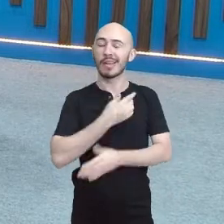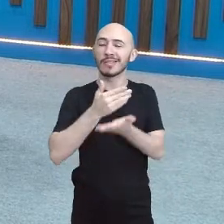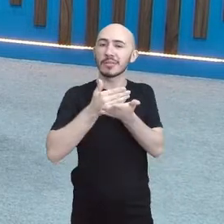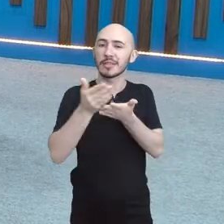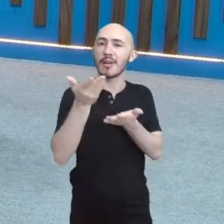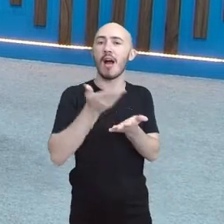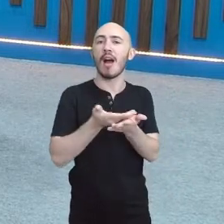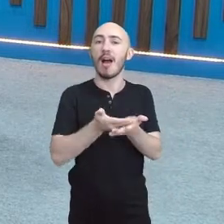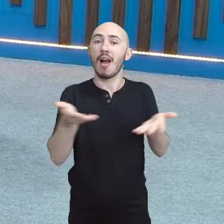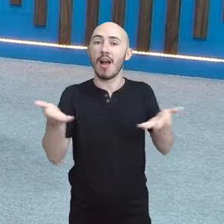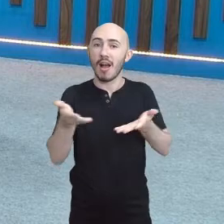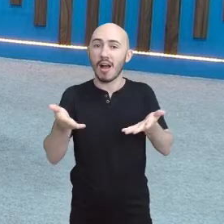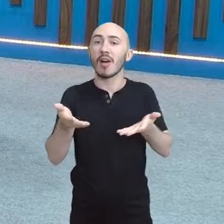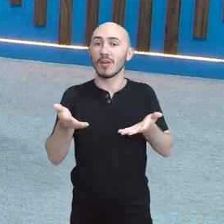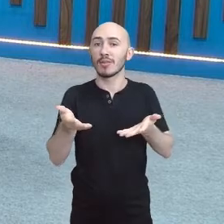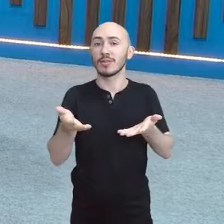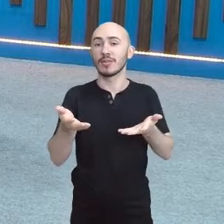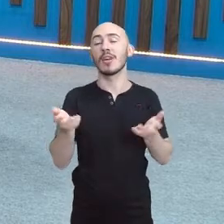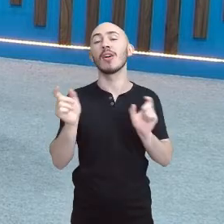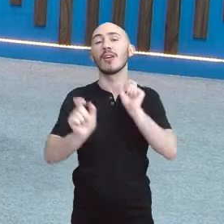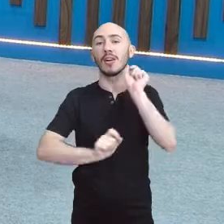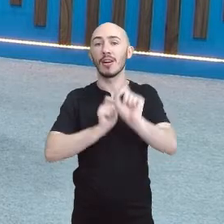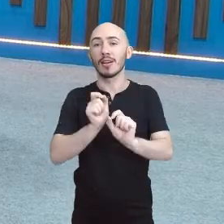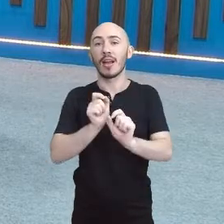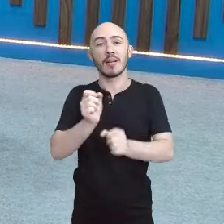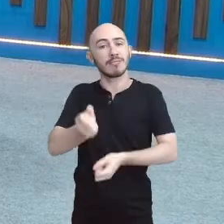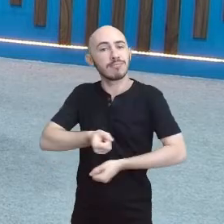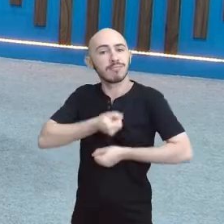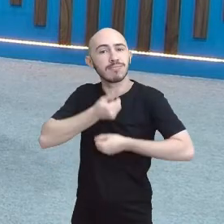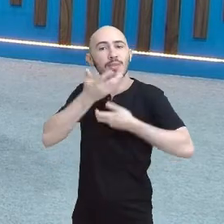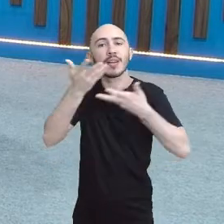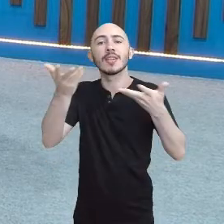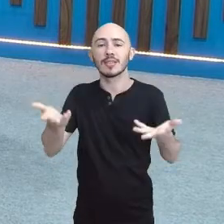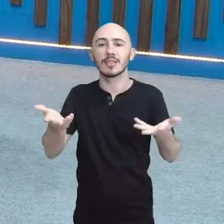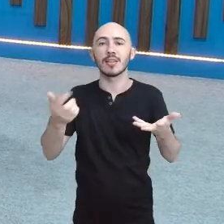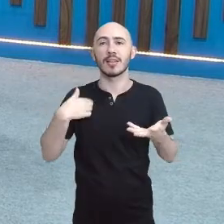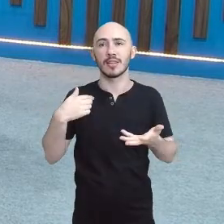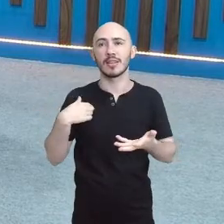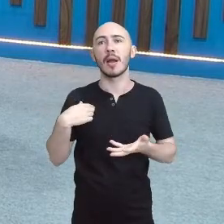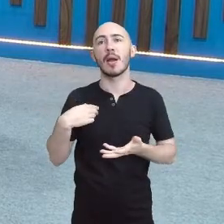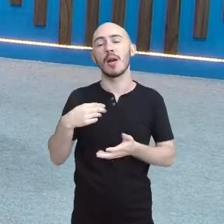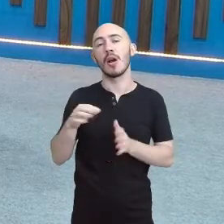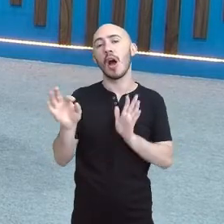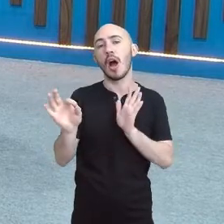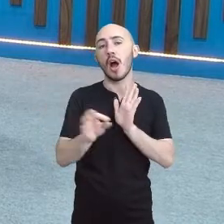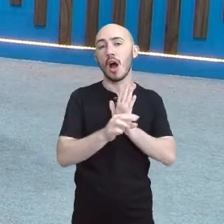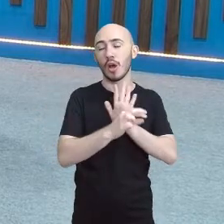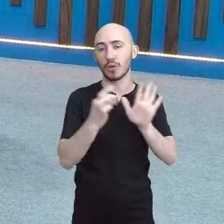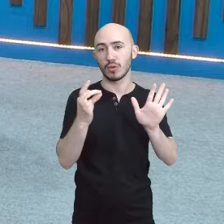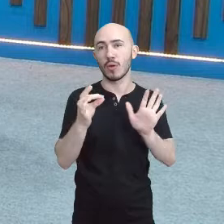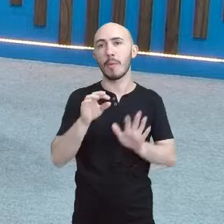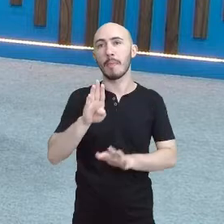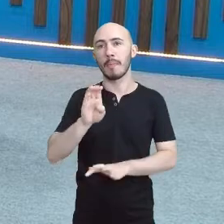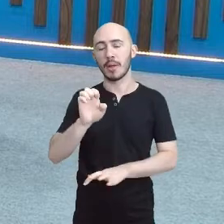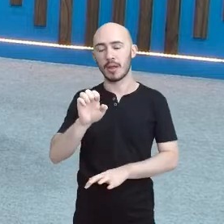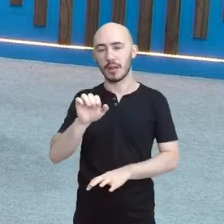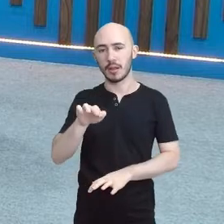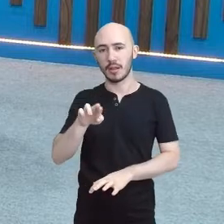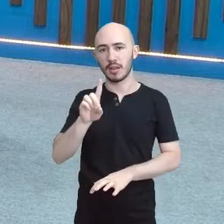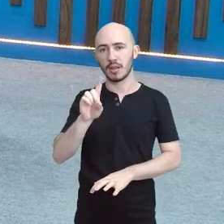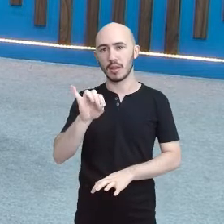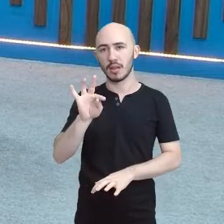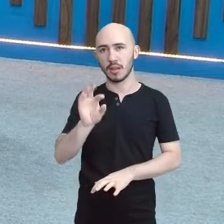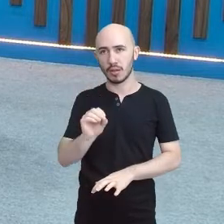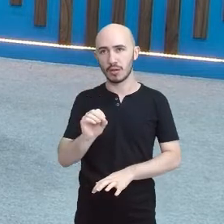de hoje com esse poema Não Haveria Tristeza, de Benedito Gomes Rodrigues. Ele utiliza